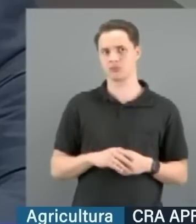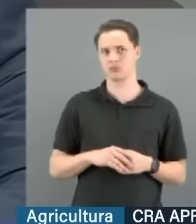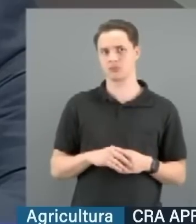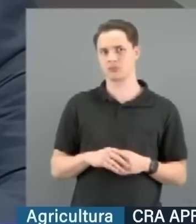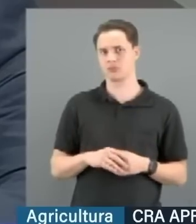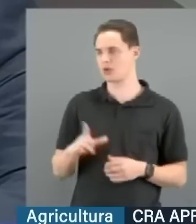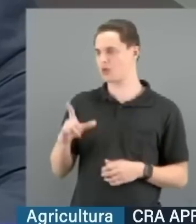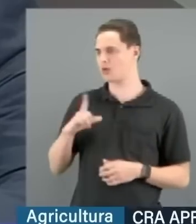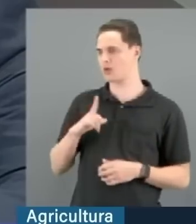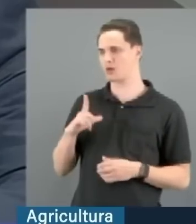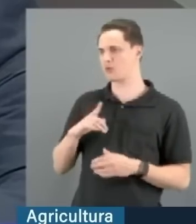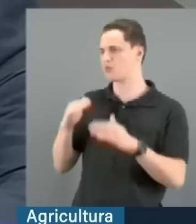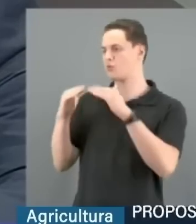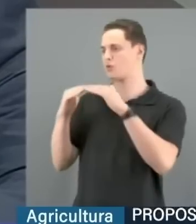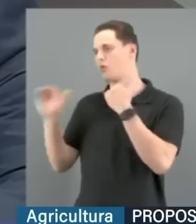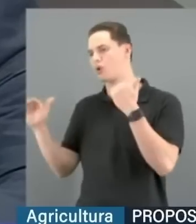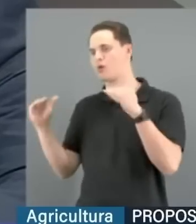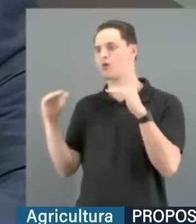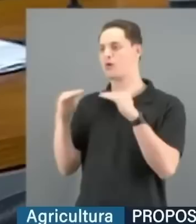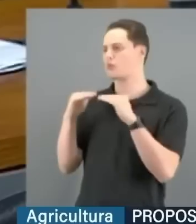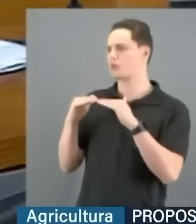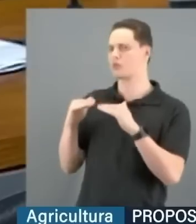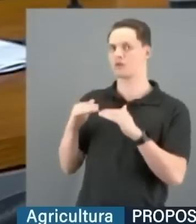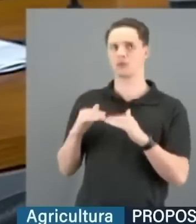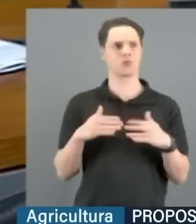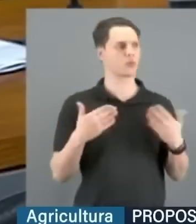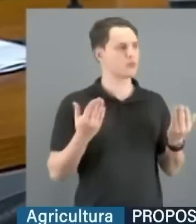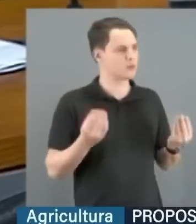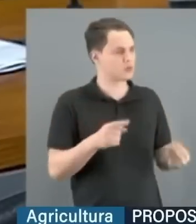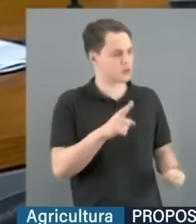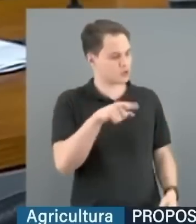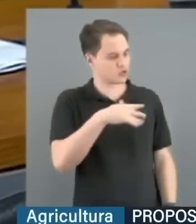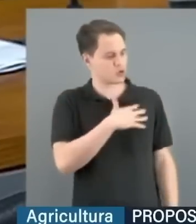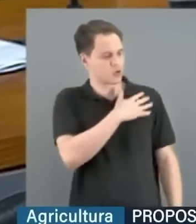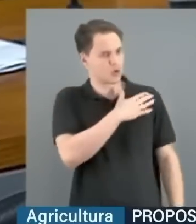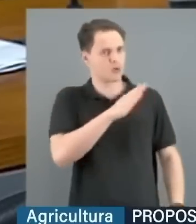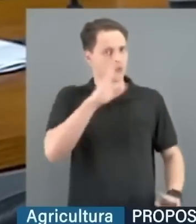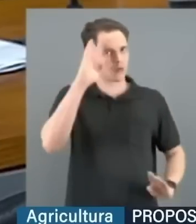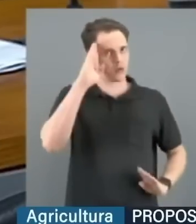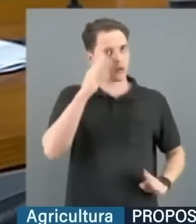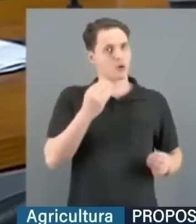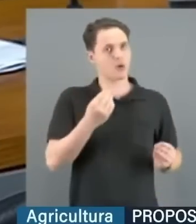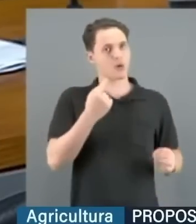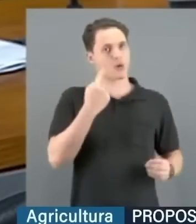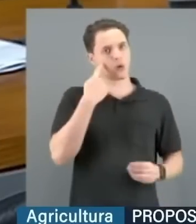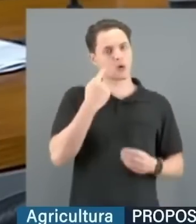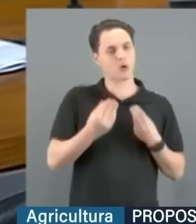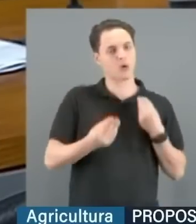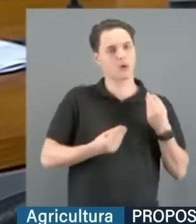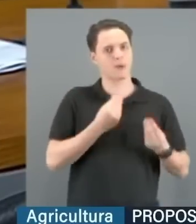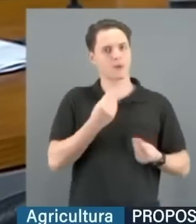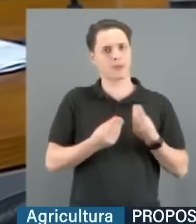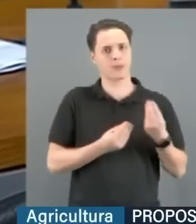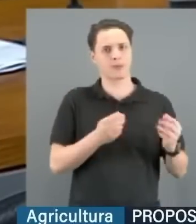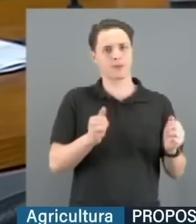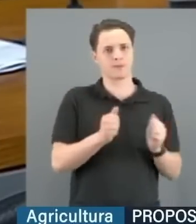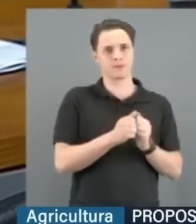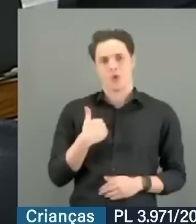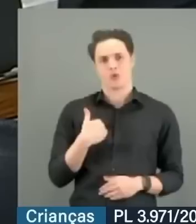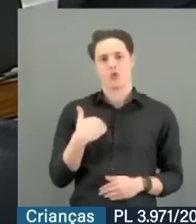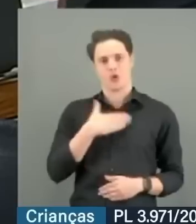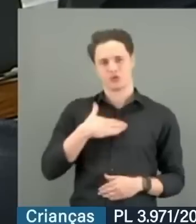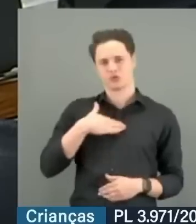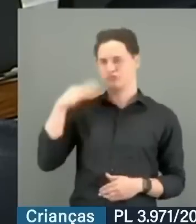me cabe concordar ou discordar, mas. Cabe, o senhor é um general do Exército. Olha não. O que cabe ao general do Exército. As Forças